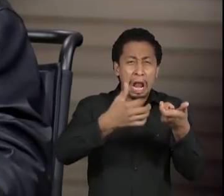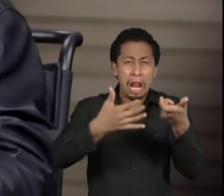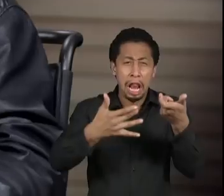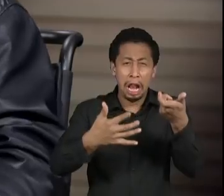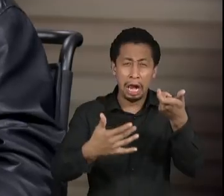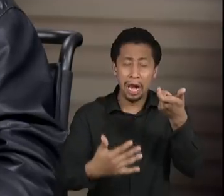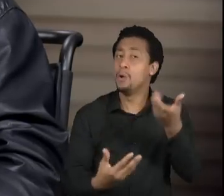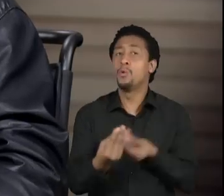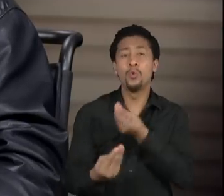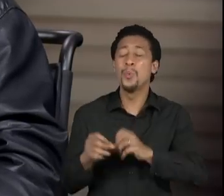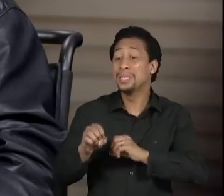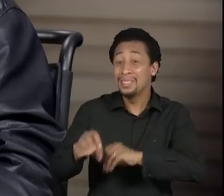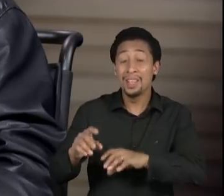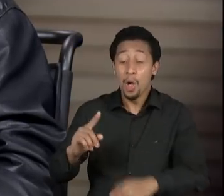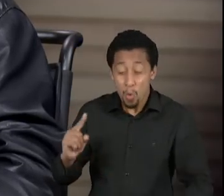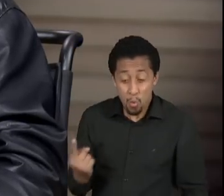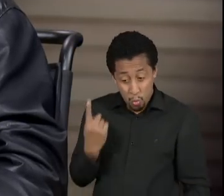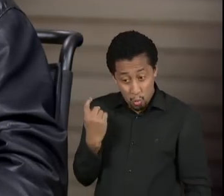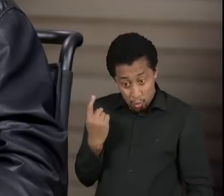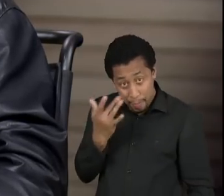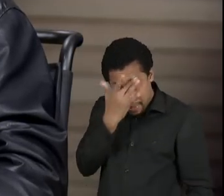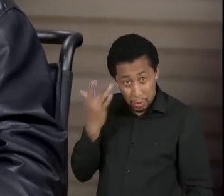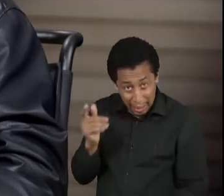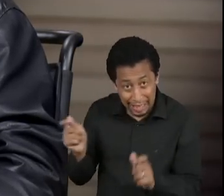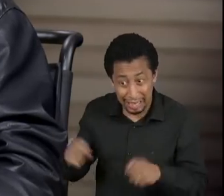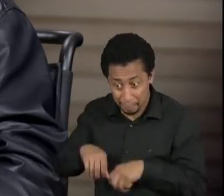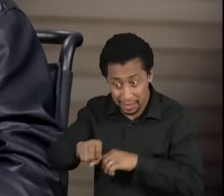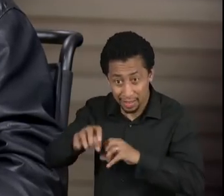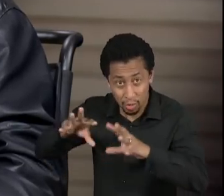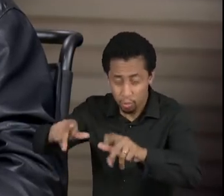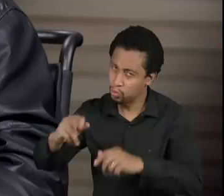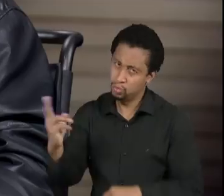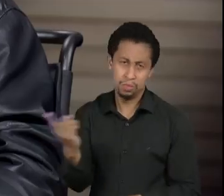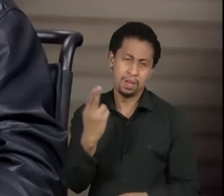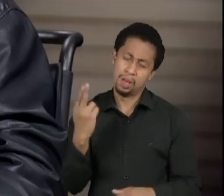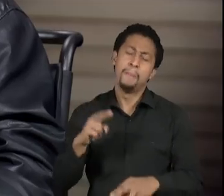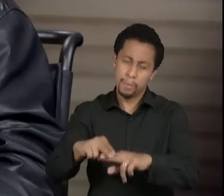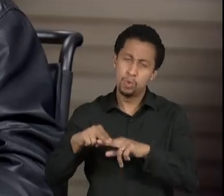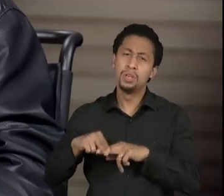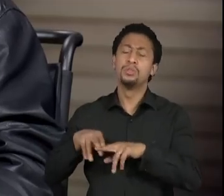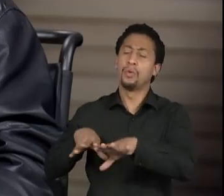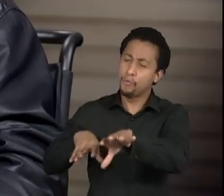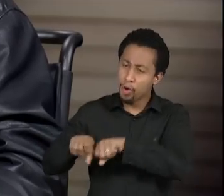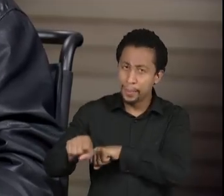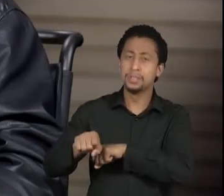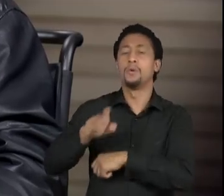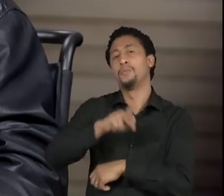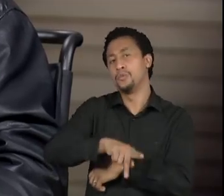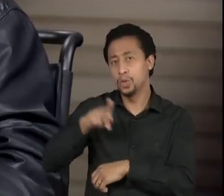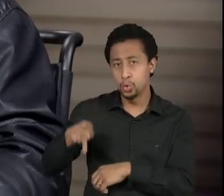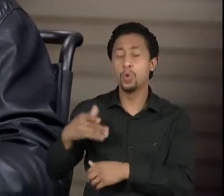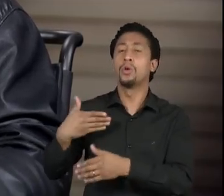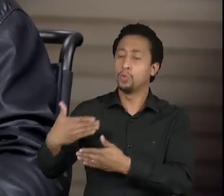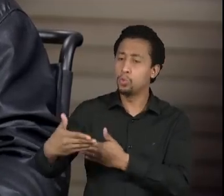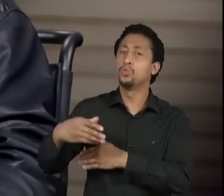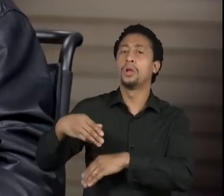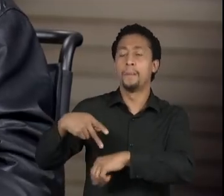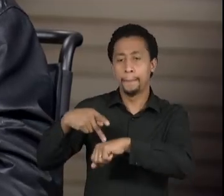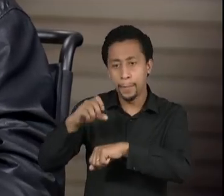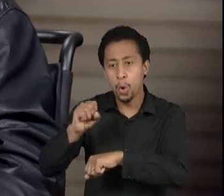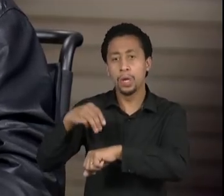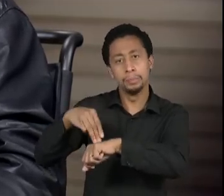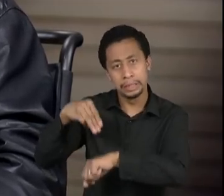conforme se avança na escolarização, se especializa, quer dizer, nós temos um professor especialista em física, em matemática, em